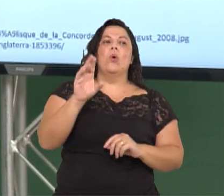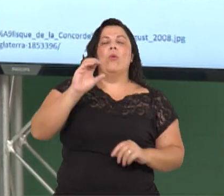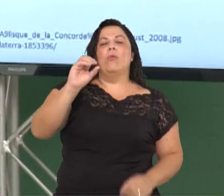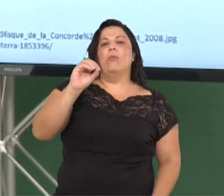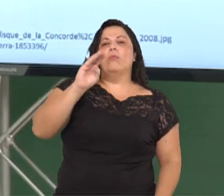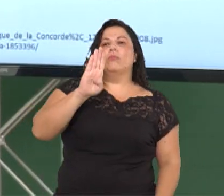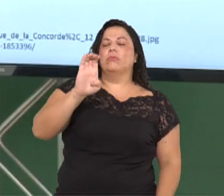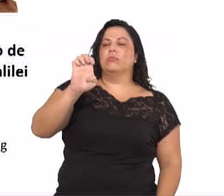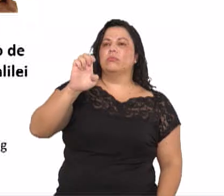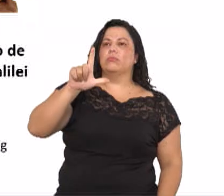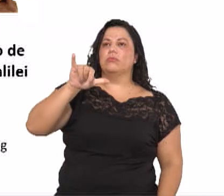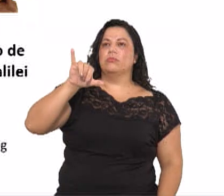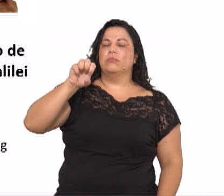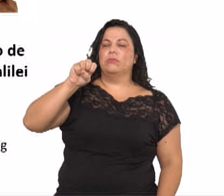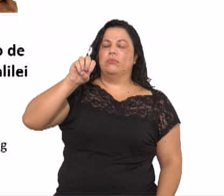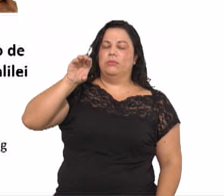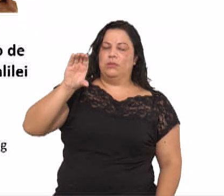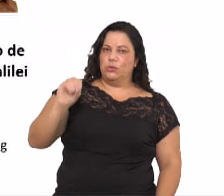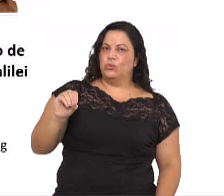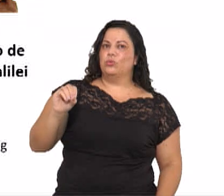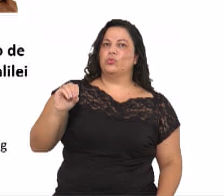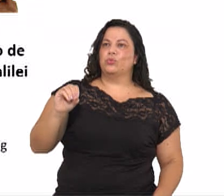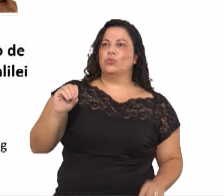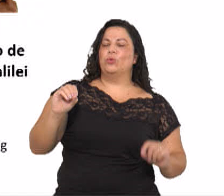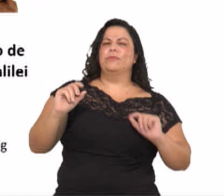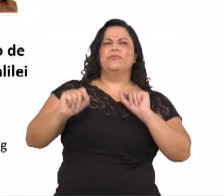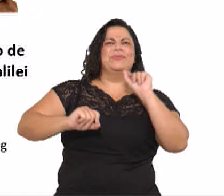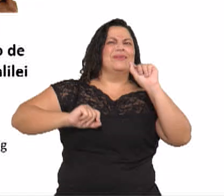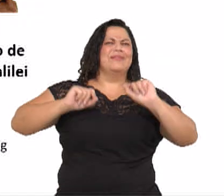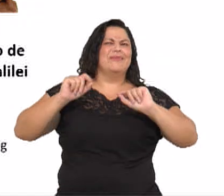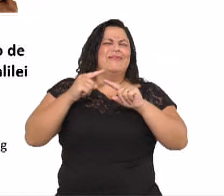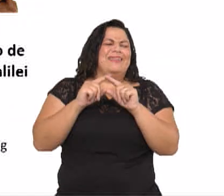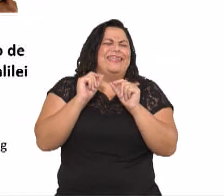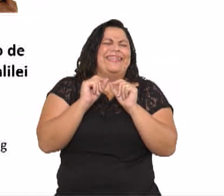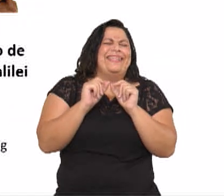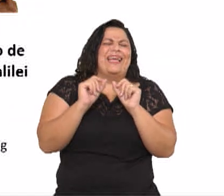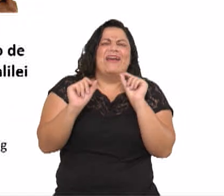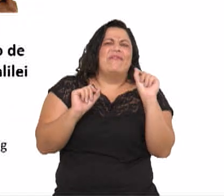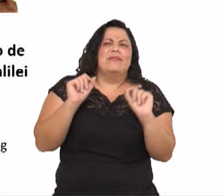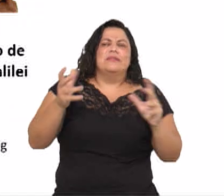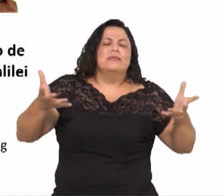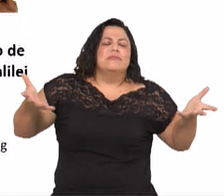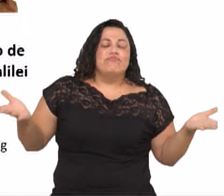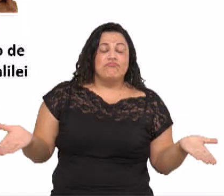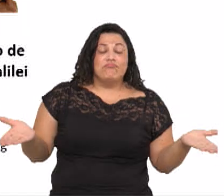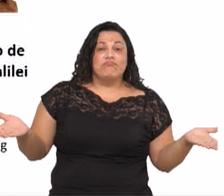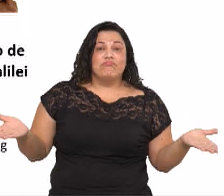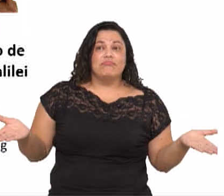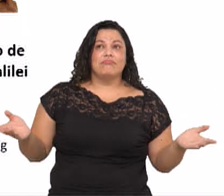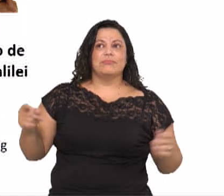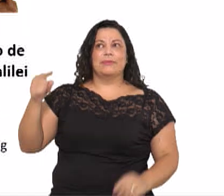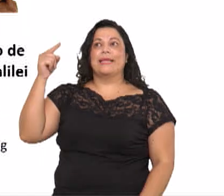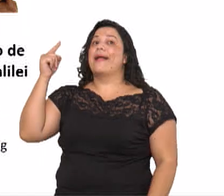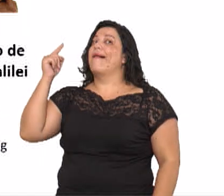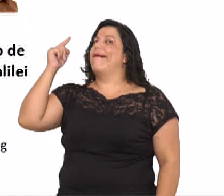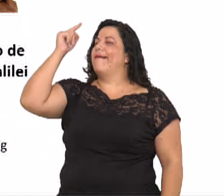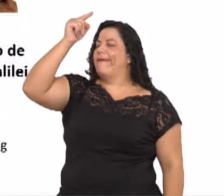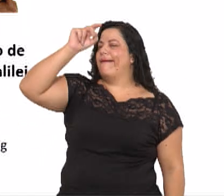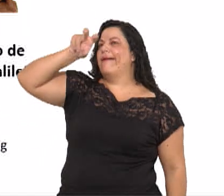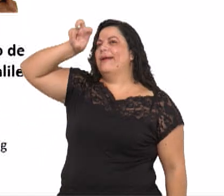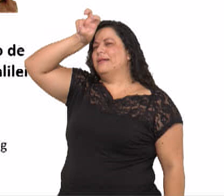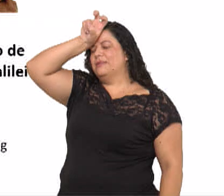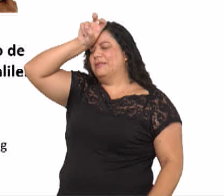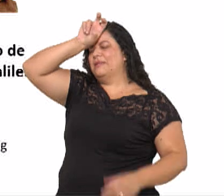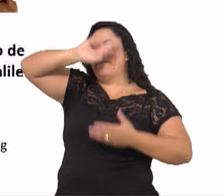obelisco do Templo de Luxor. Qual era a função desse obelisco? Lá no Egito, tinha muitos desses